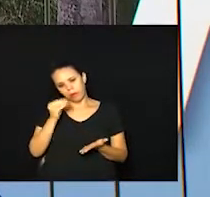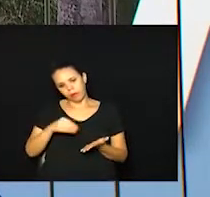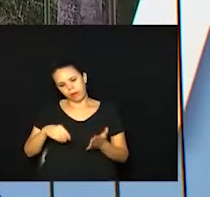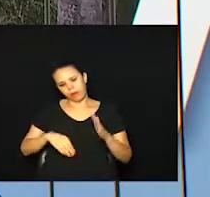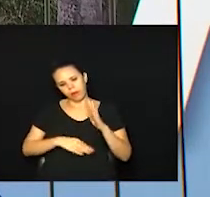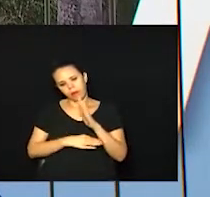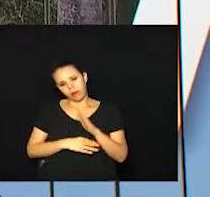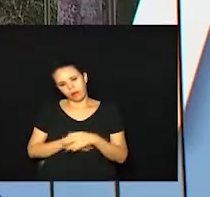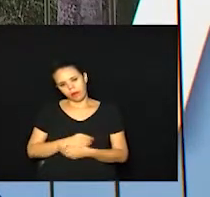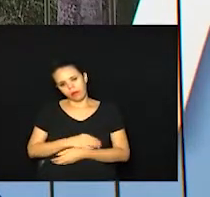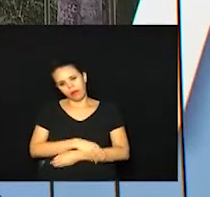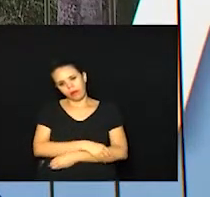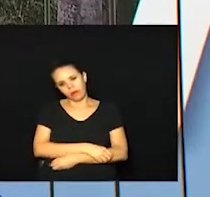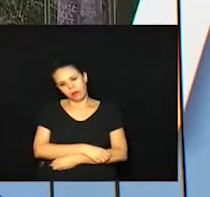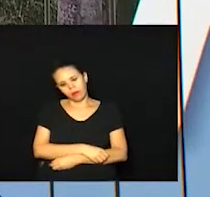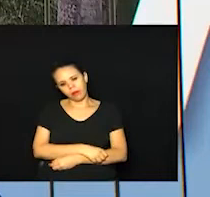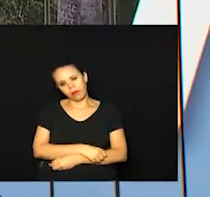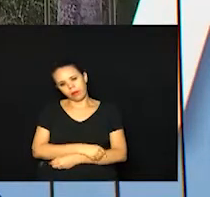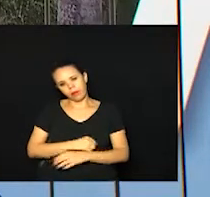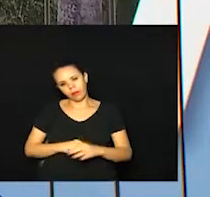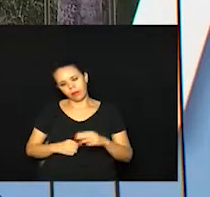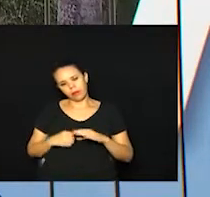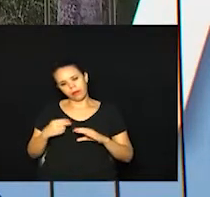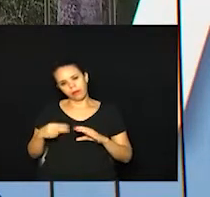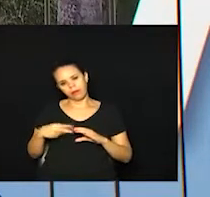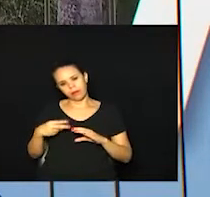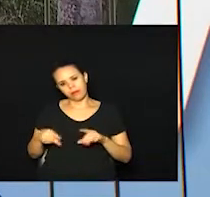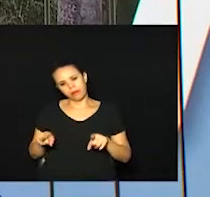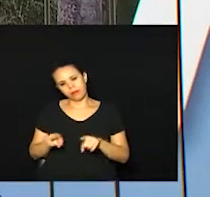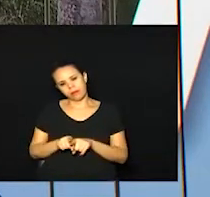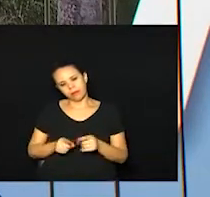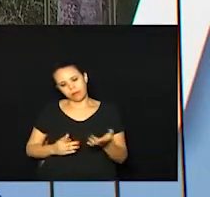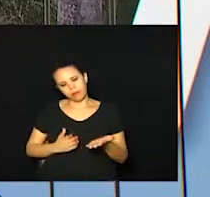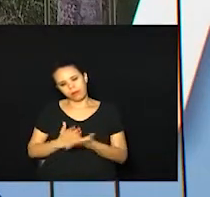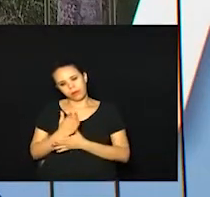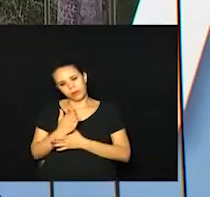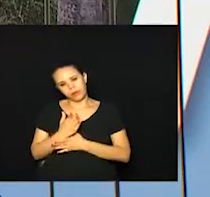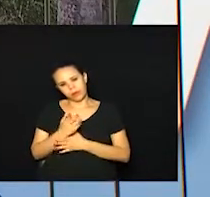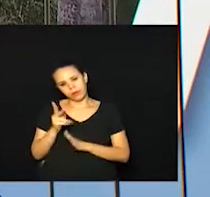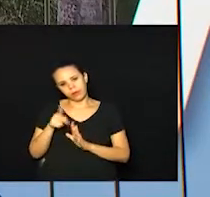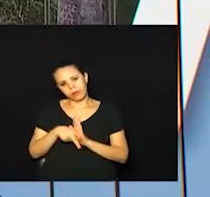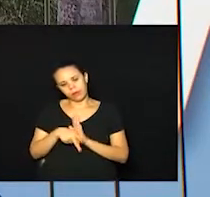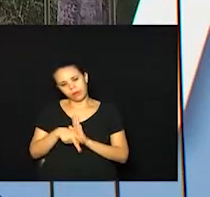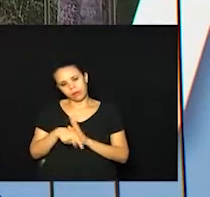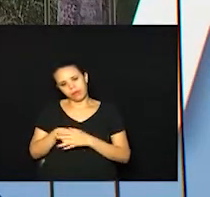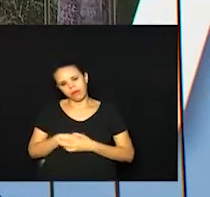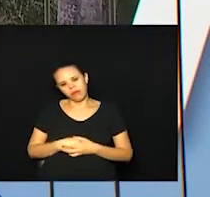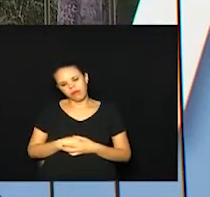pela Casa, a Câmara também aprovou um projeto dando